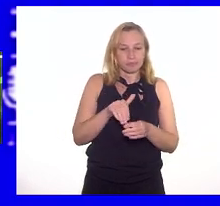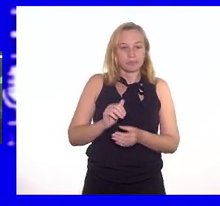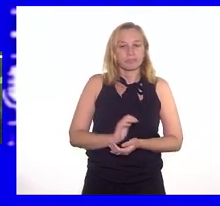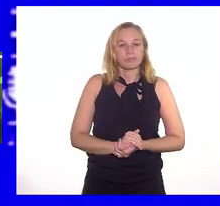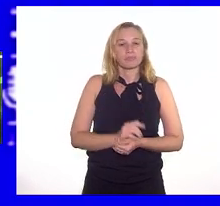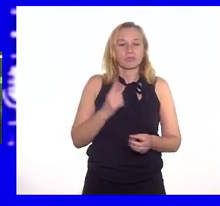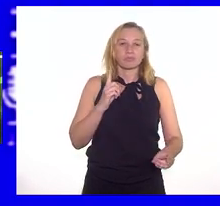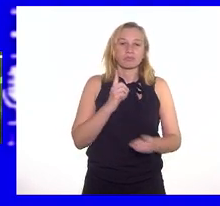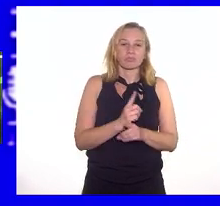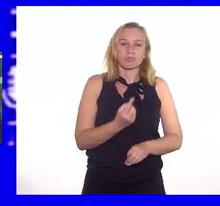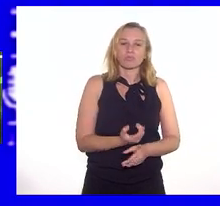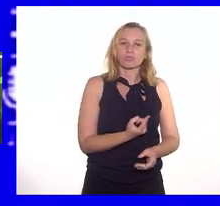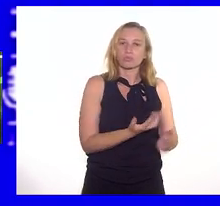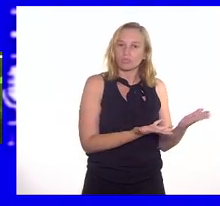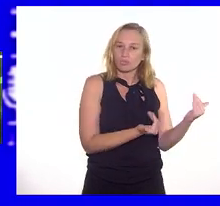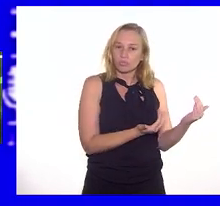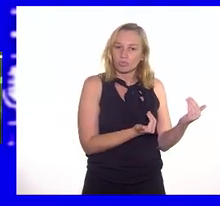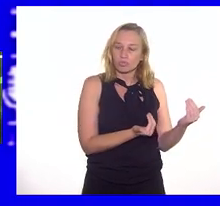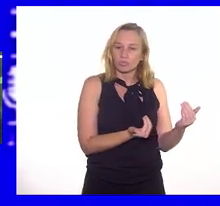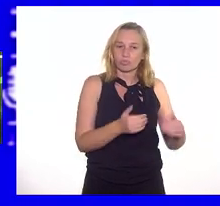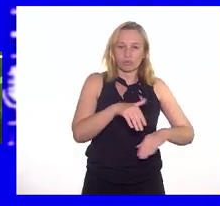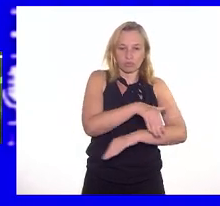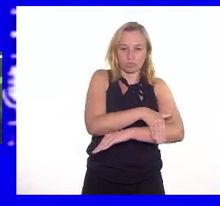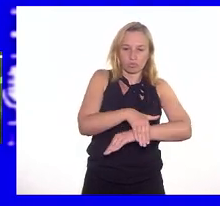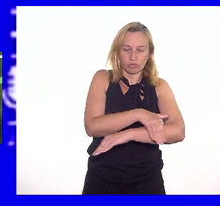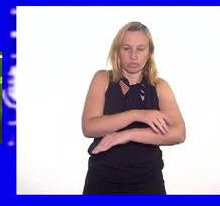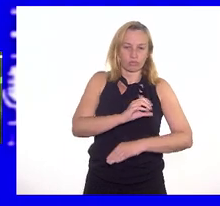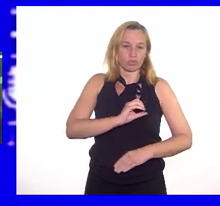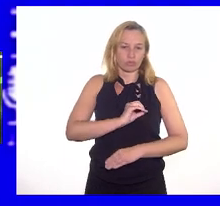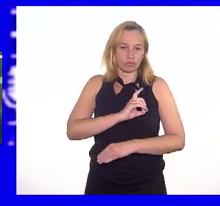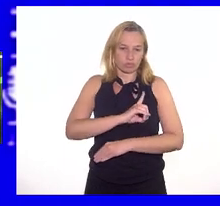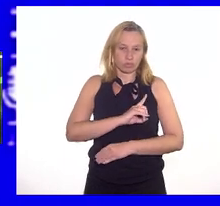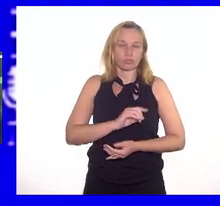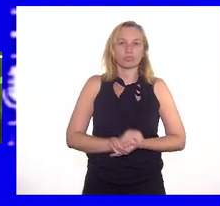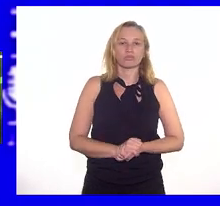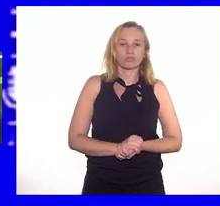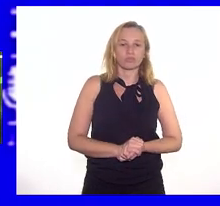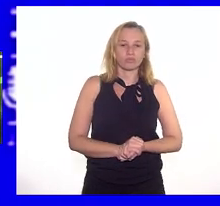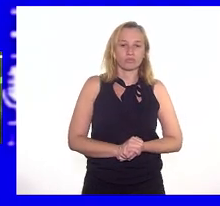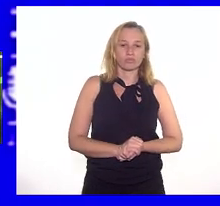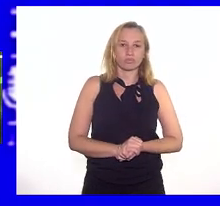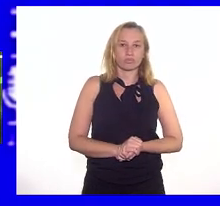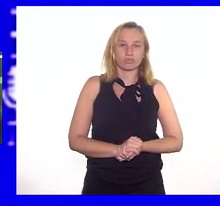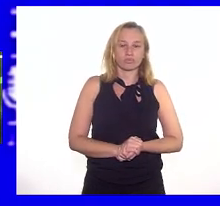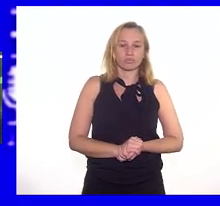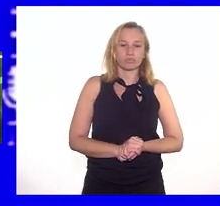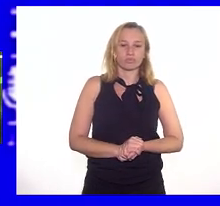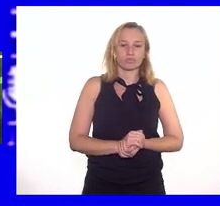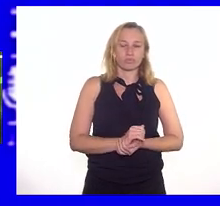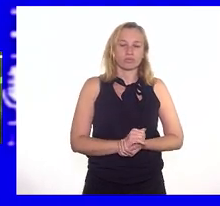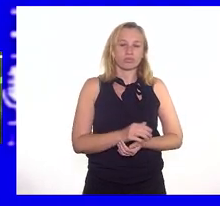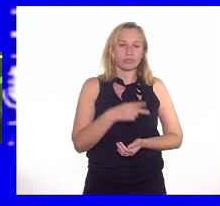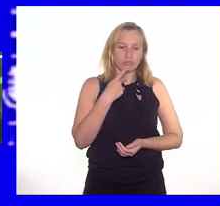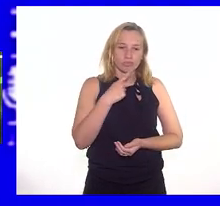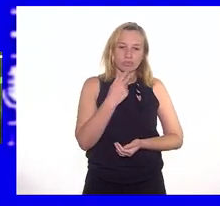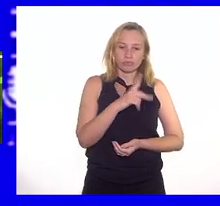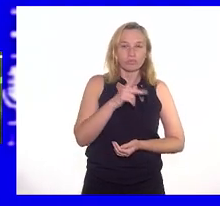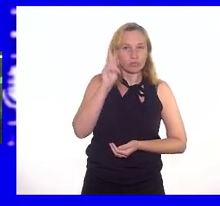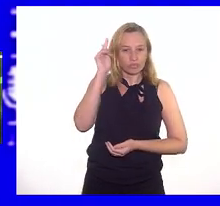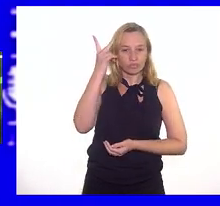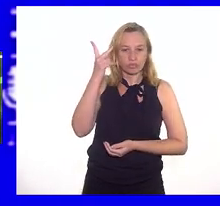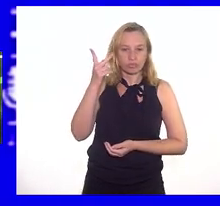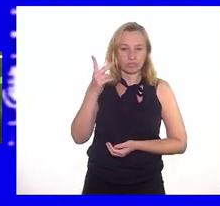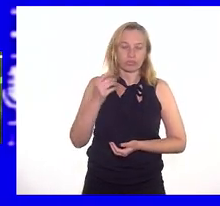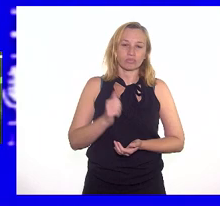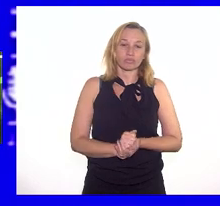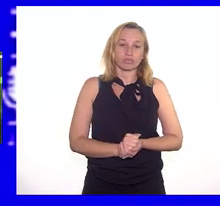encontrei um jovem rapaz no calçadão ali do município de Duque de Caxias que me contou a sua história, que também me impactou muito. Eu vou pedir